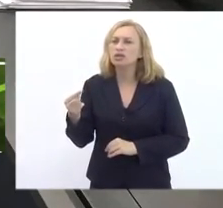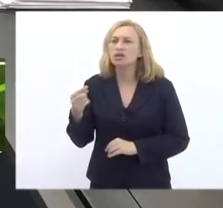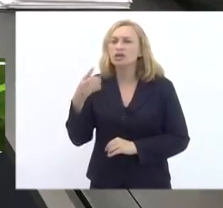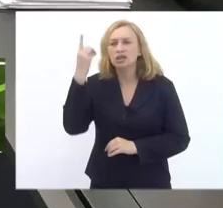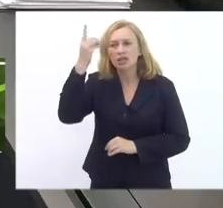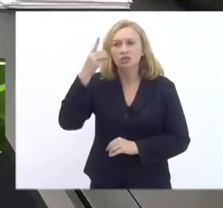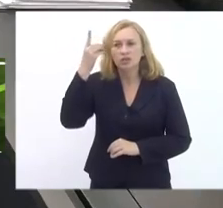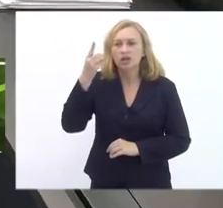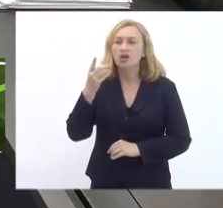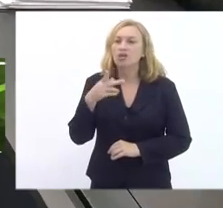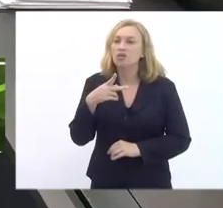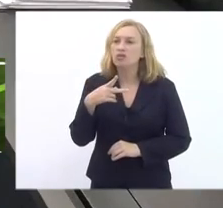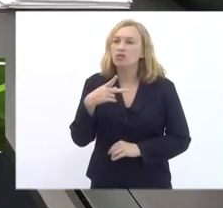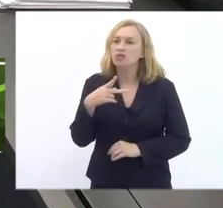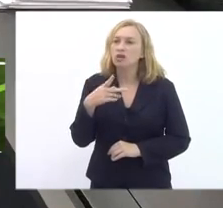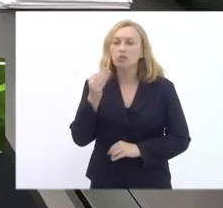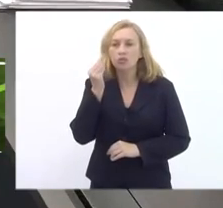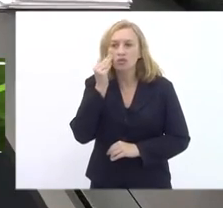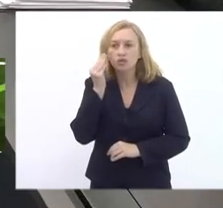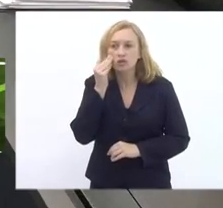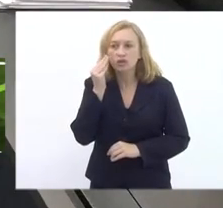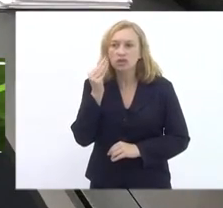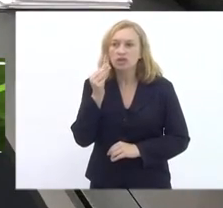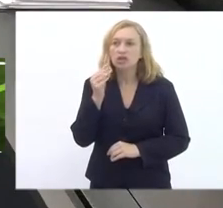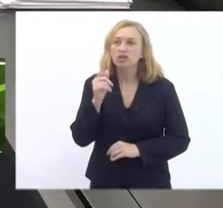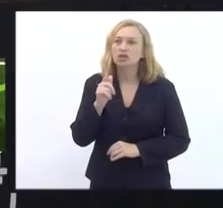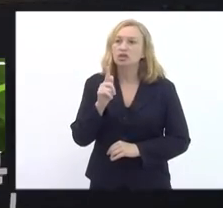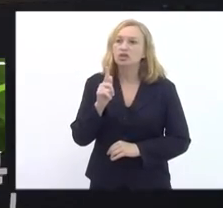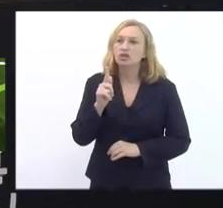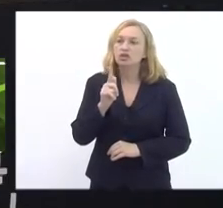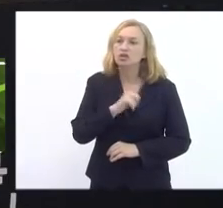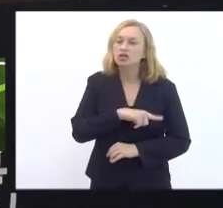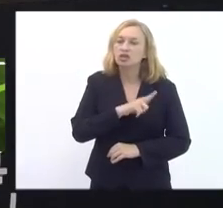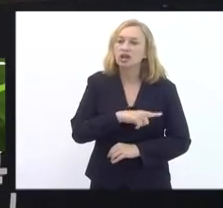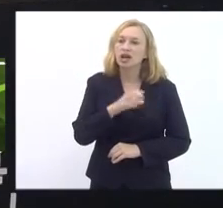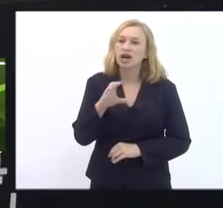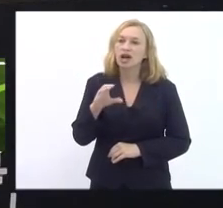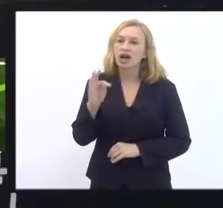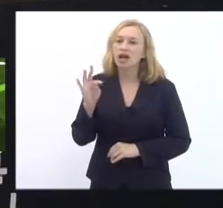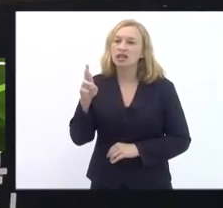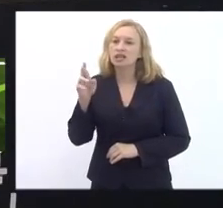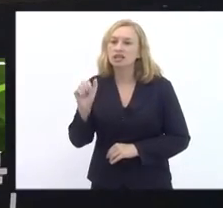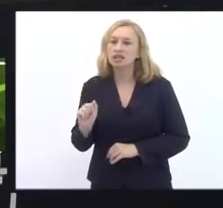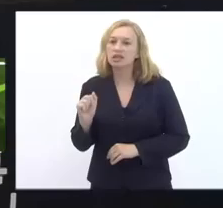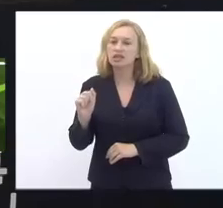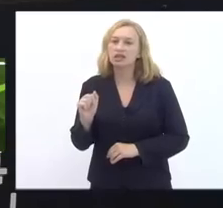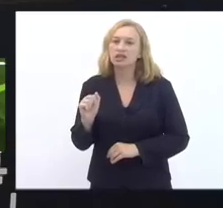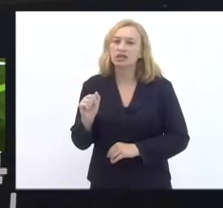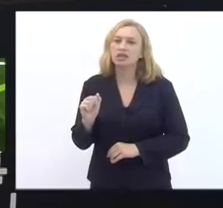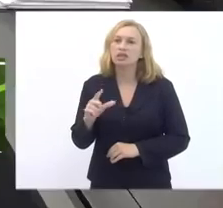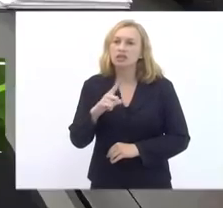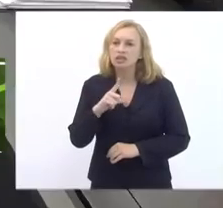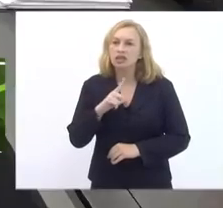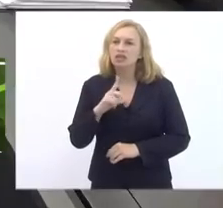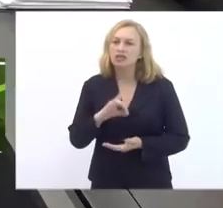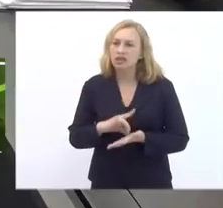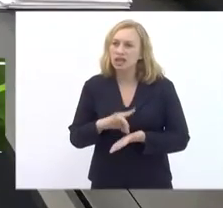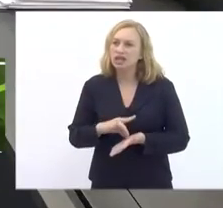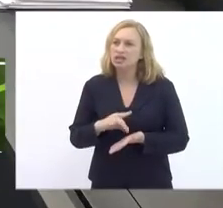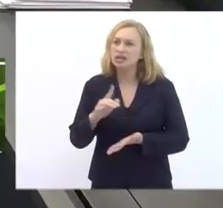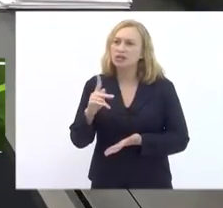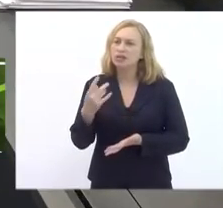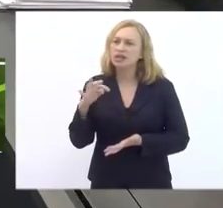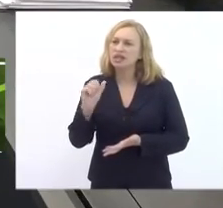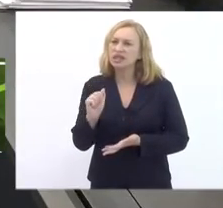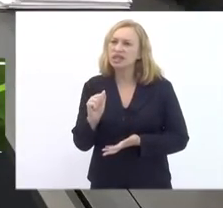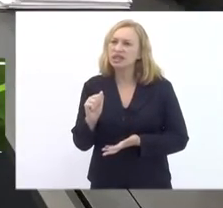Deputada, eu vou dar a oportunidade para o gerente da CATRA, que é a área de responsável. Mas eu pergunto a você, existe realmente essa planilha?